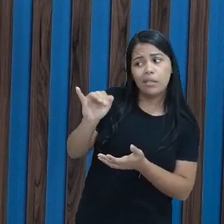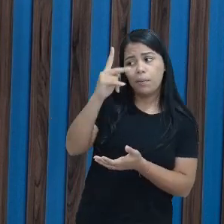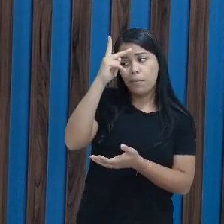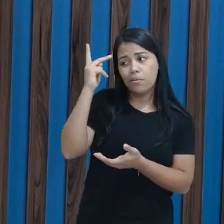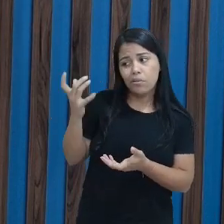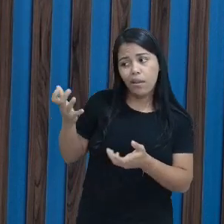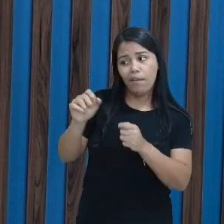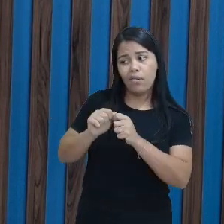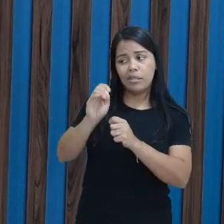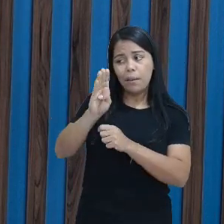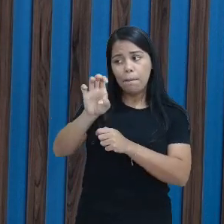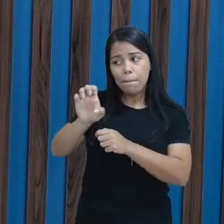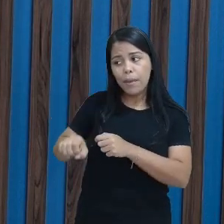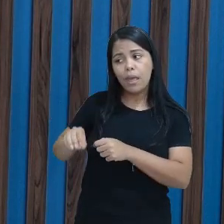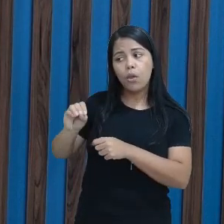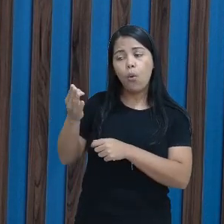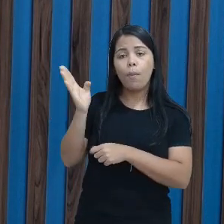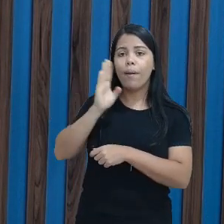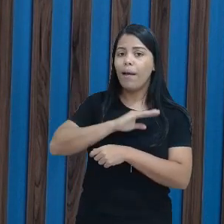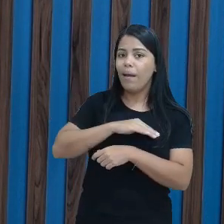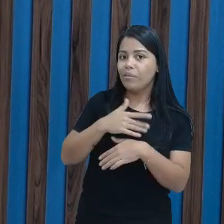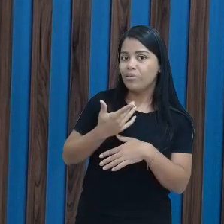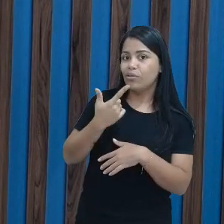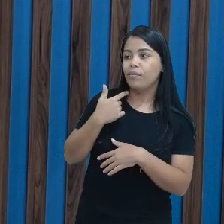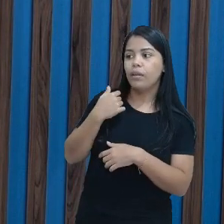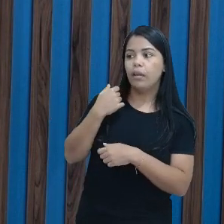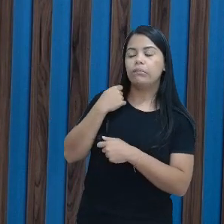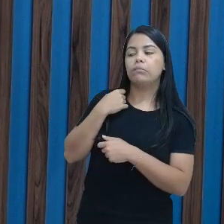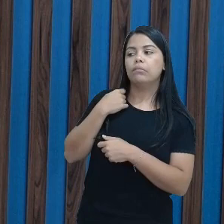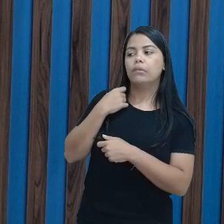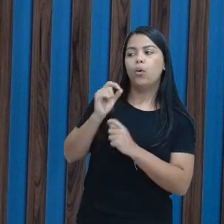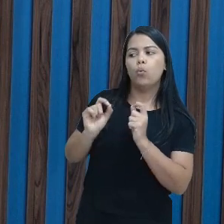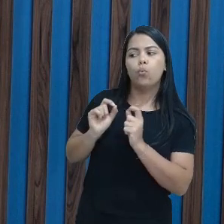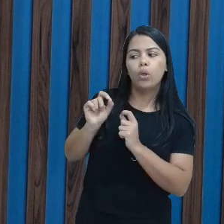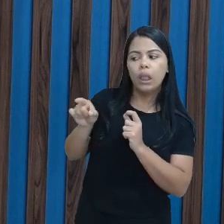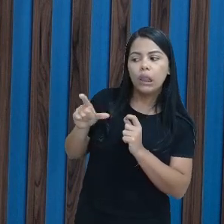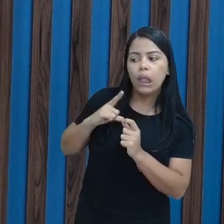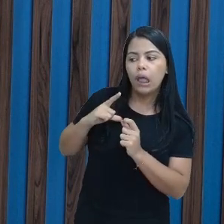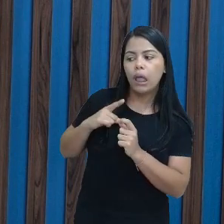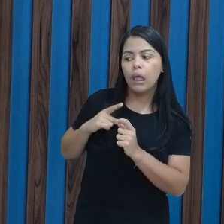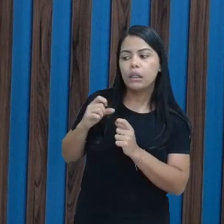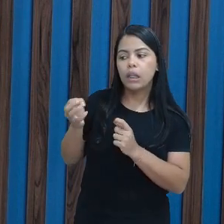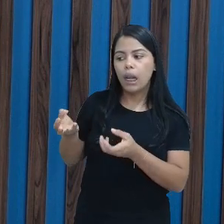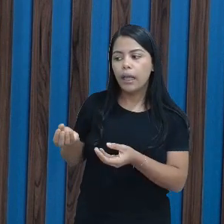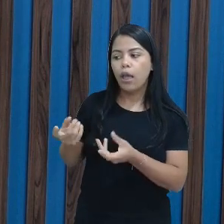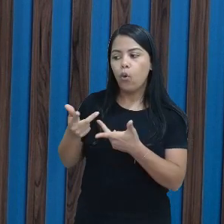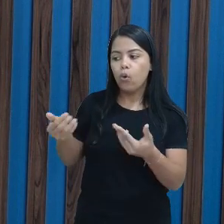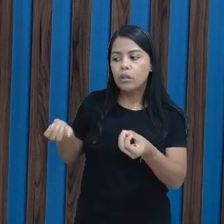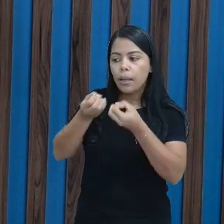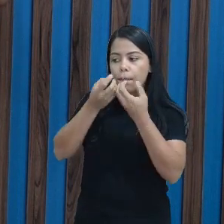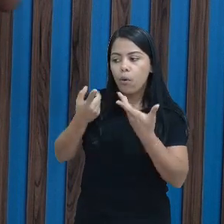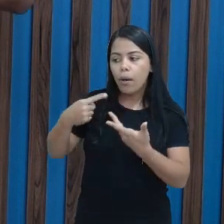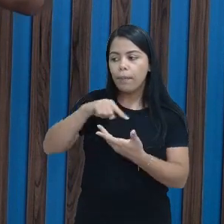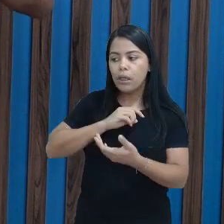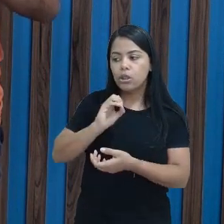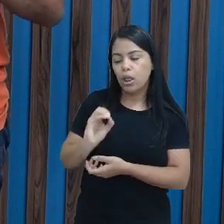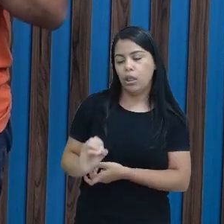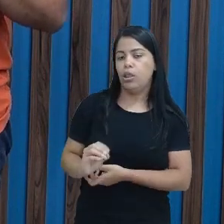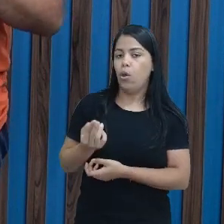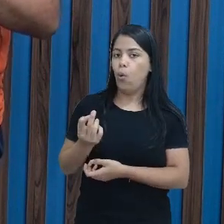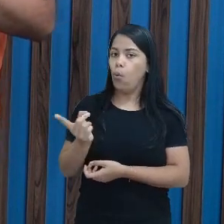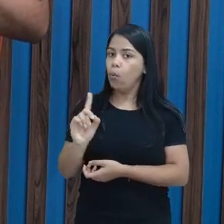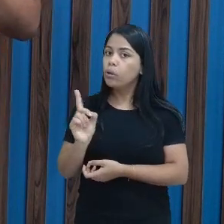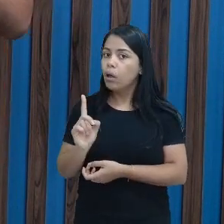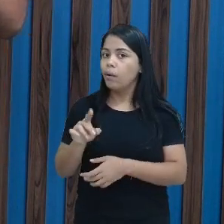aquele método de, opa, o que será que esse rapaz está trazendo aí? Será que ele está trazendo benefício para nós mesmos ou não? É isso que ele quis dizer